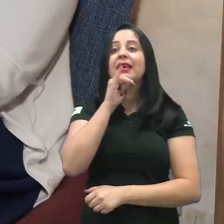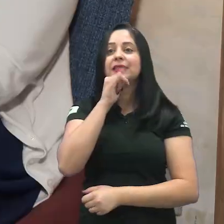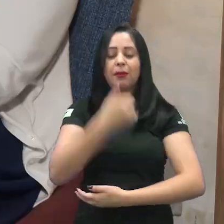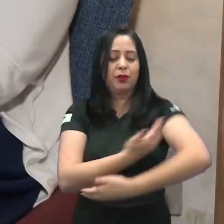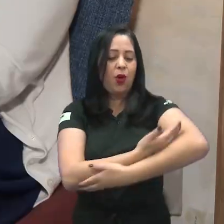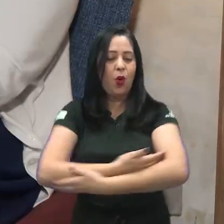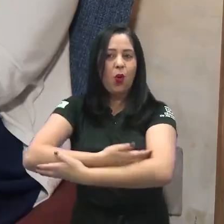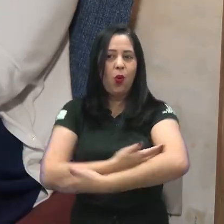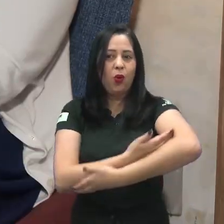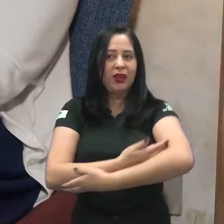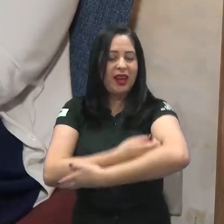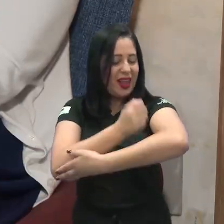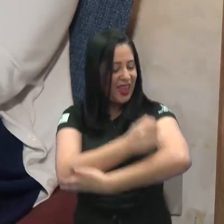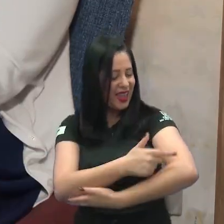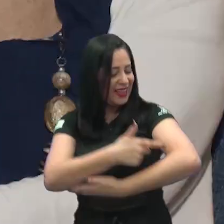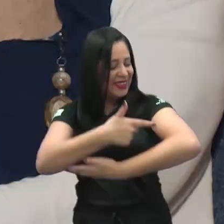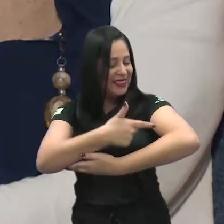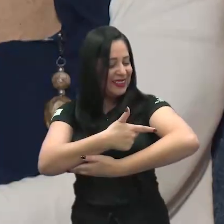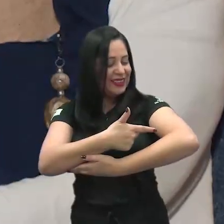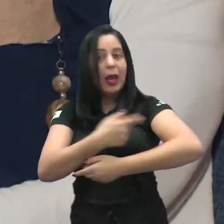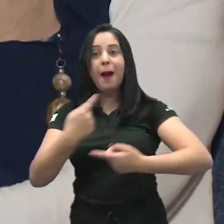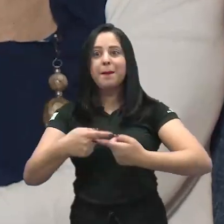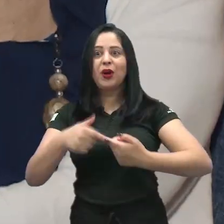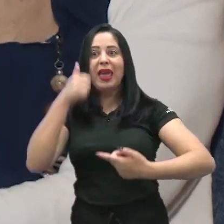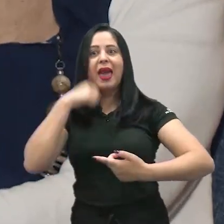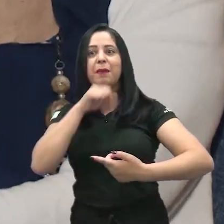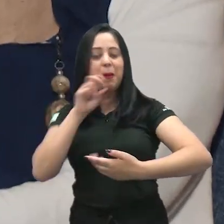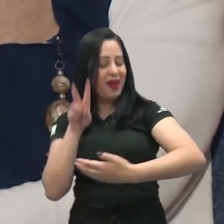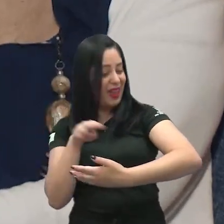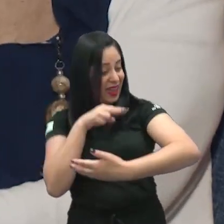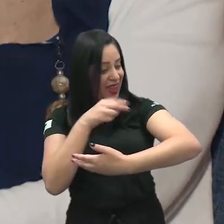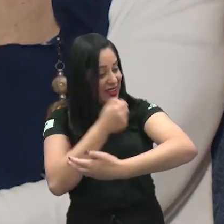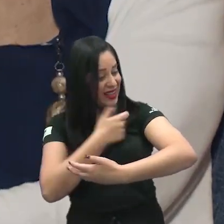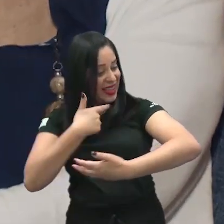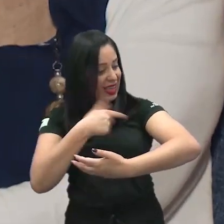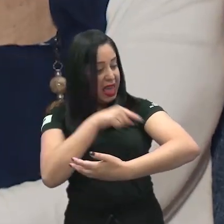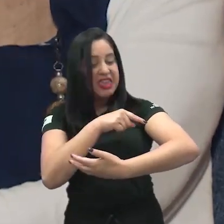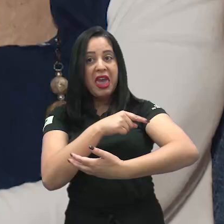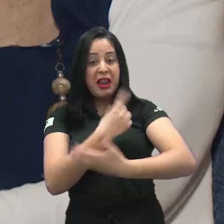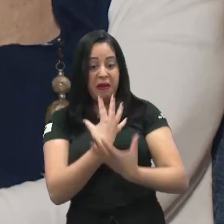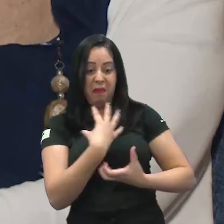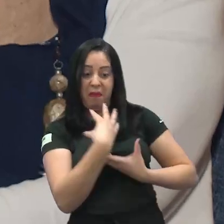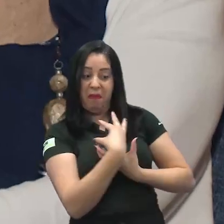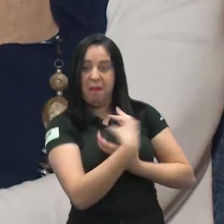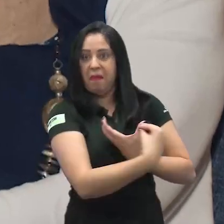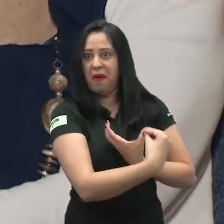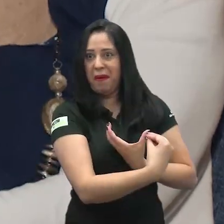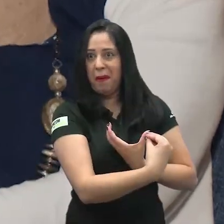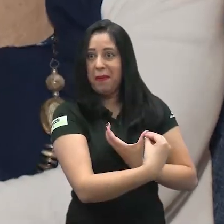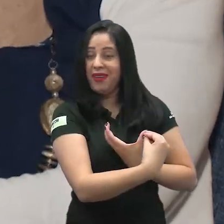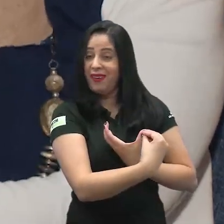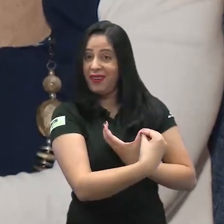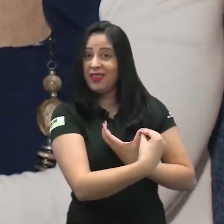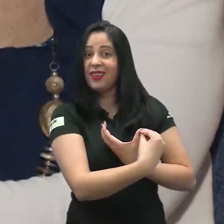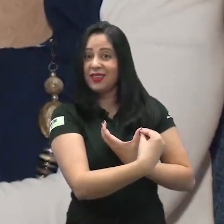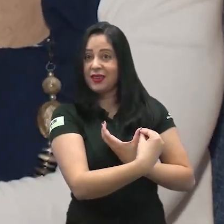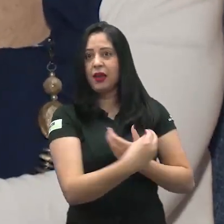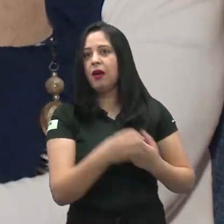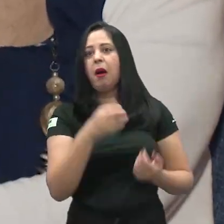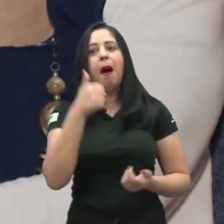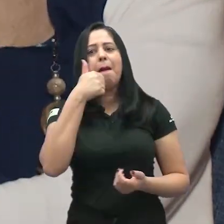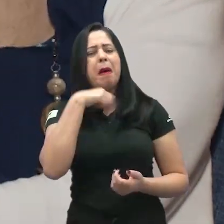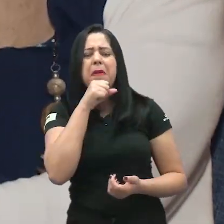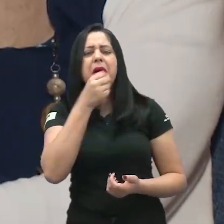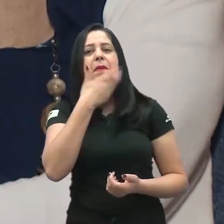Porque ele vê a mamãe sorrindo, certo? Então um bebê sorri Porque a mamãe, o papai, quem